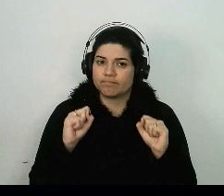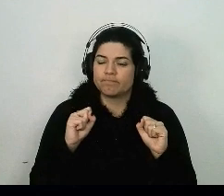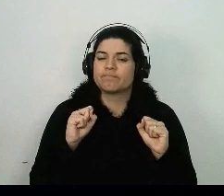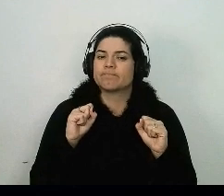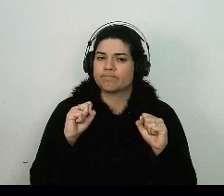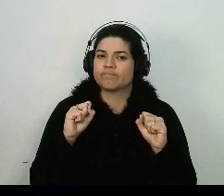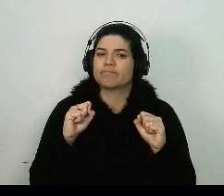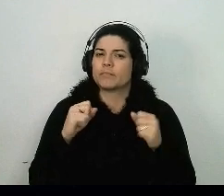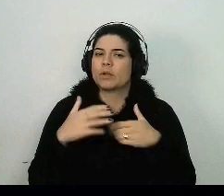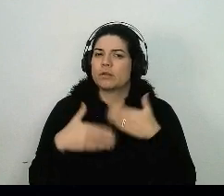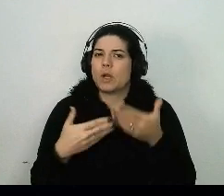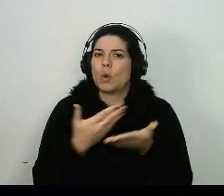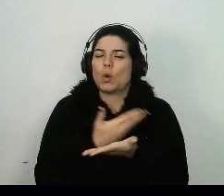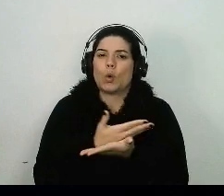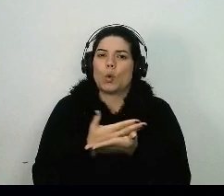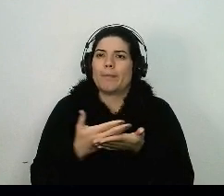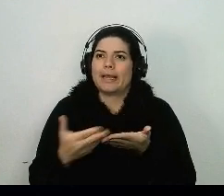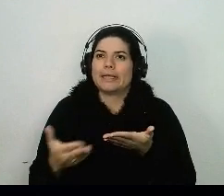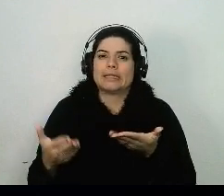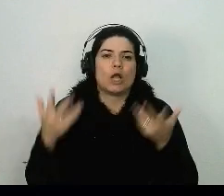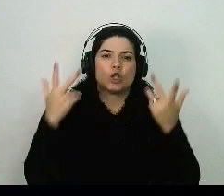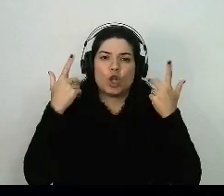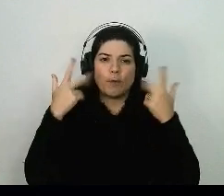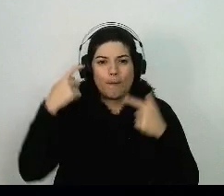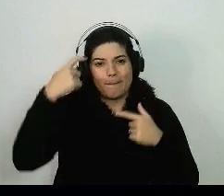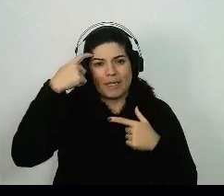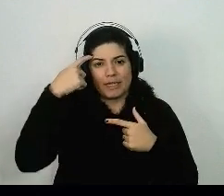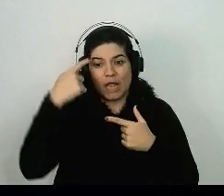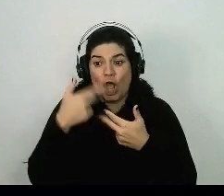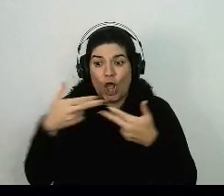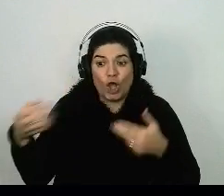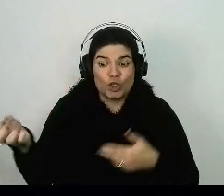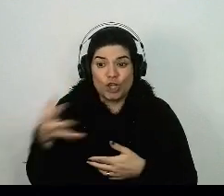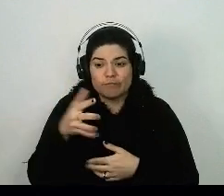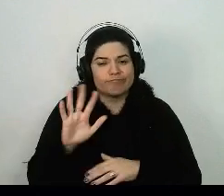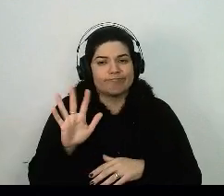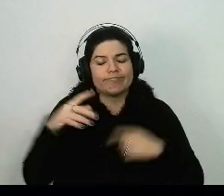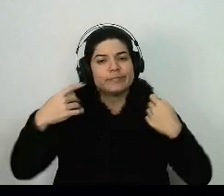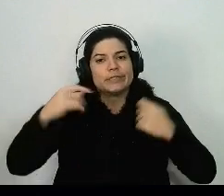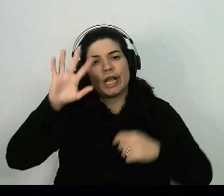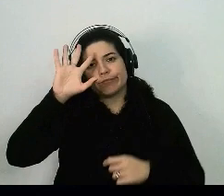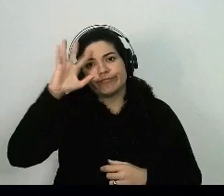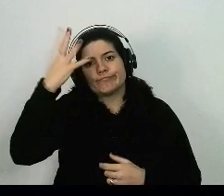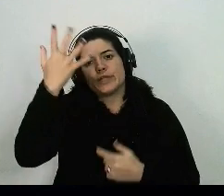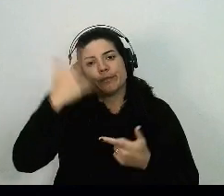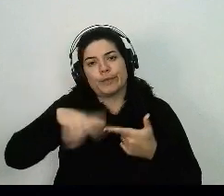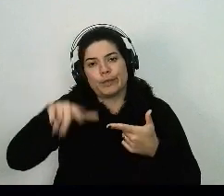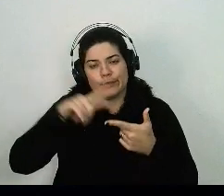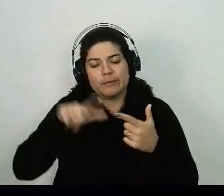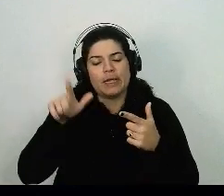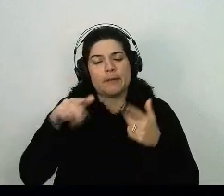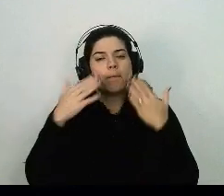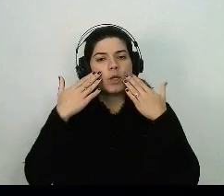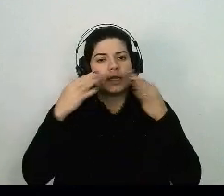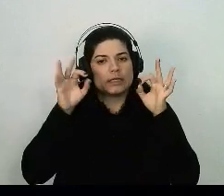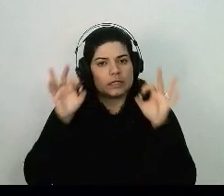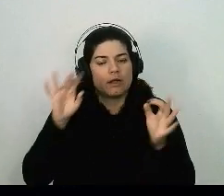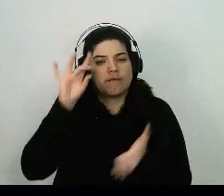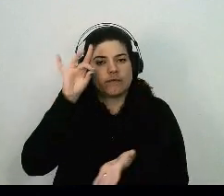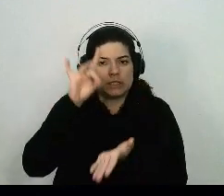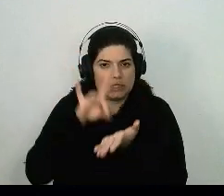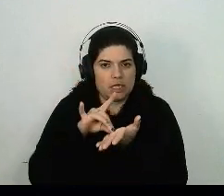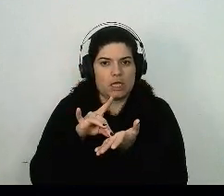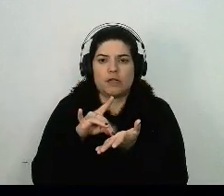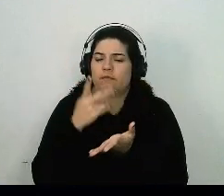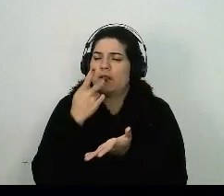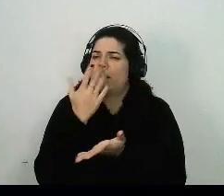mais comum, e isso vai deixar de ser uma novidade e a gente vai precisar resolver esse problema. É como mostrar que é de fato, não tem nada de,